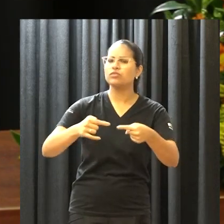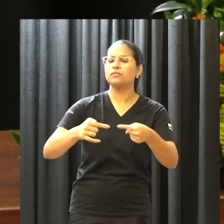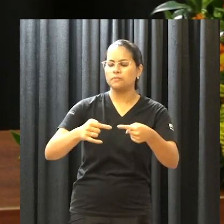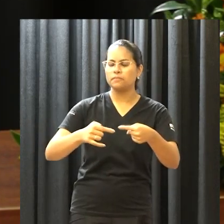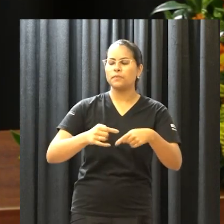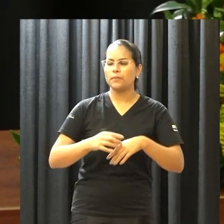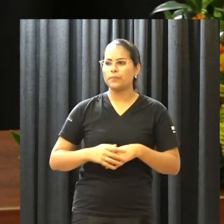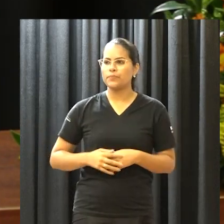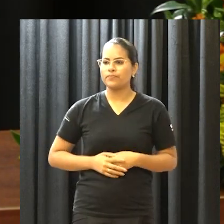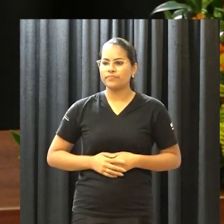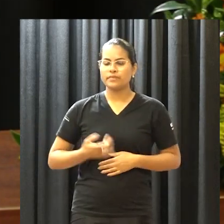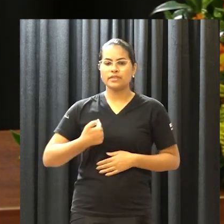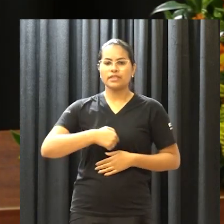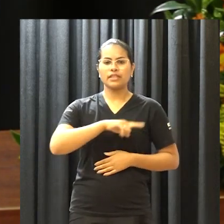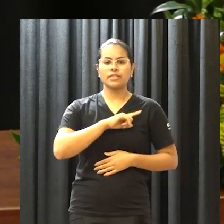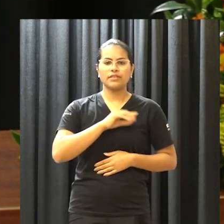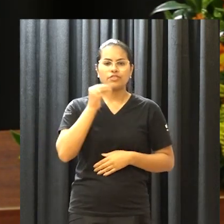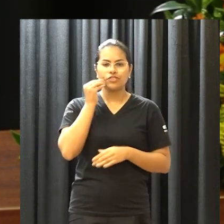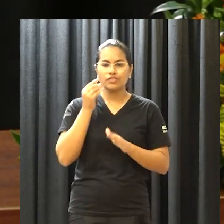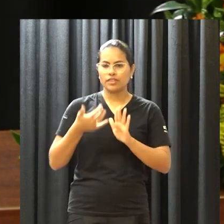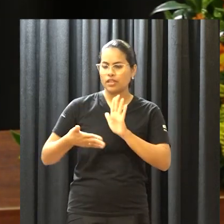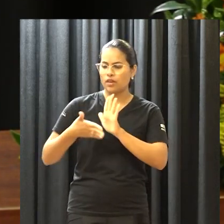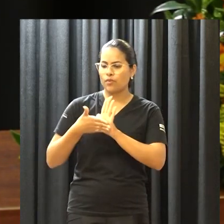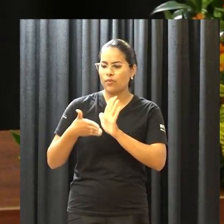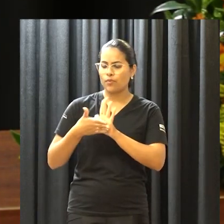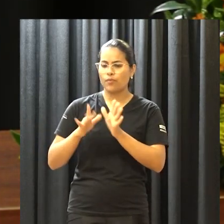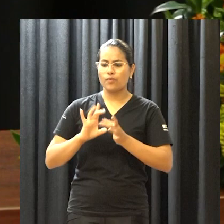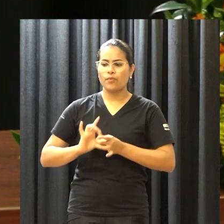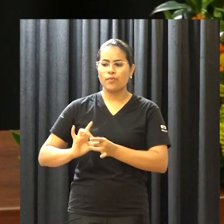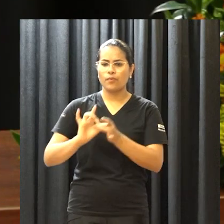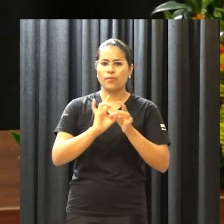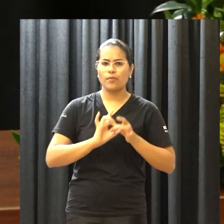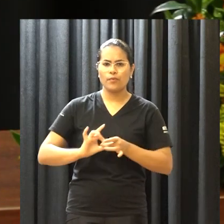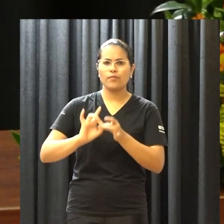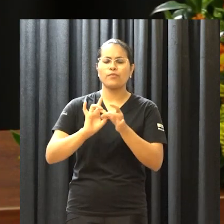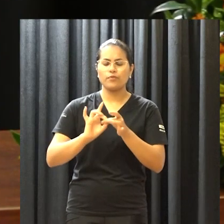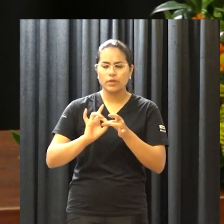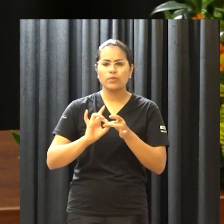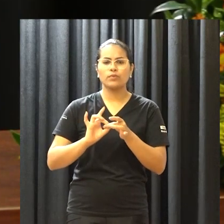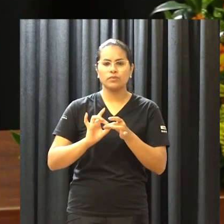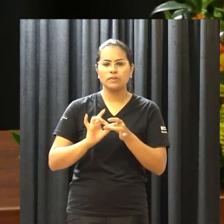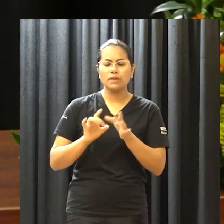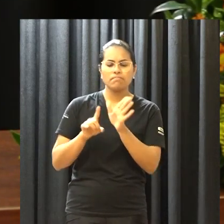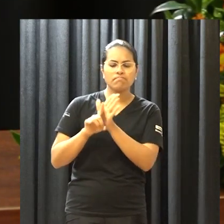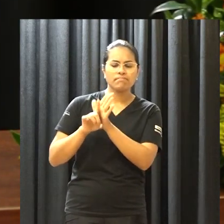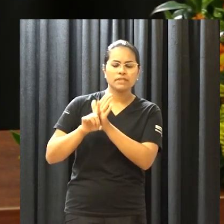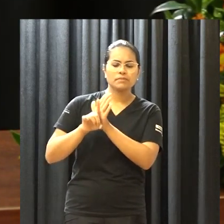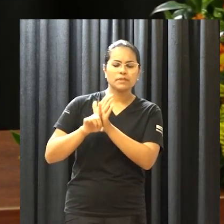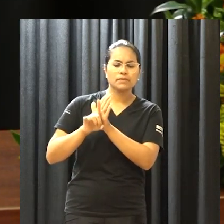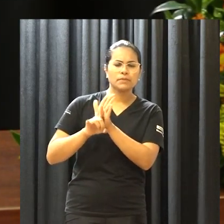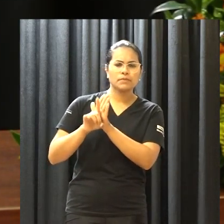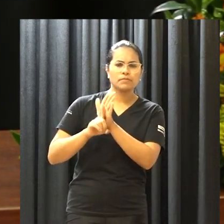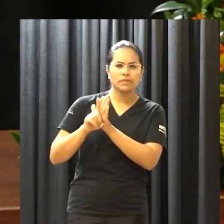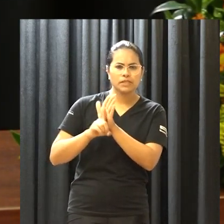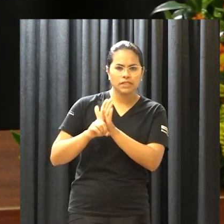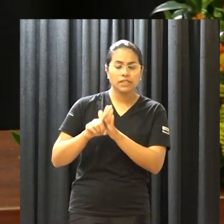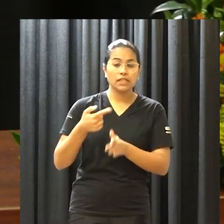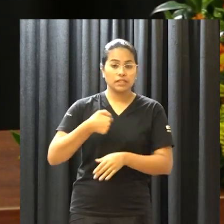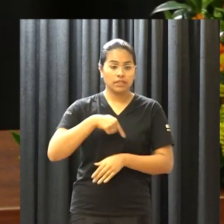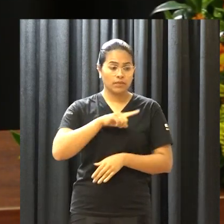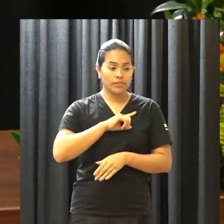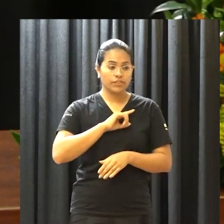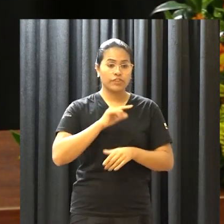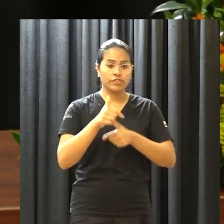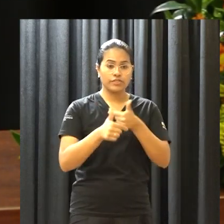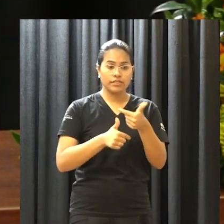A gente aposta, então, no vínculo e no laço de longa duração no fazer da pesquisa, né? Então, como eu disse, a gente tem um trabalho com essas mesmas mulheres que já